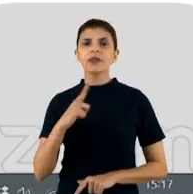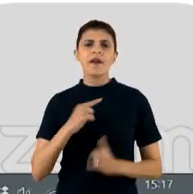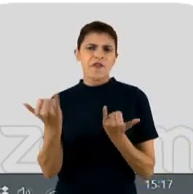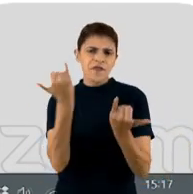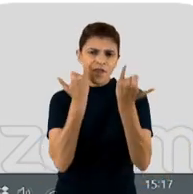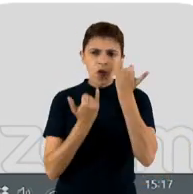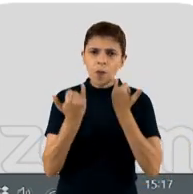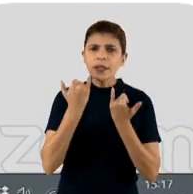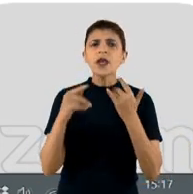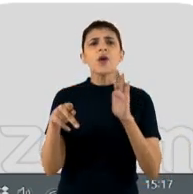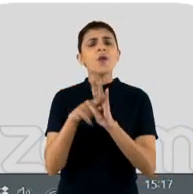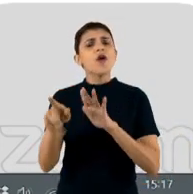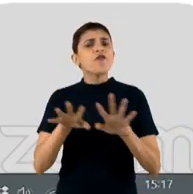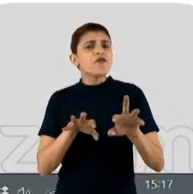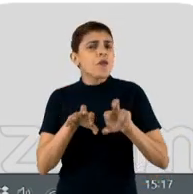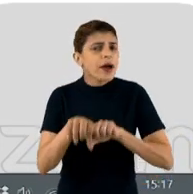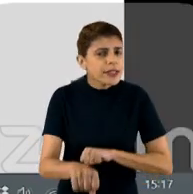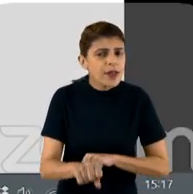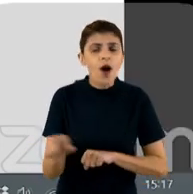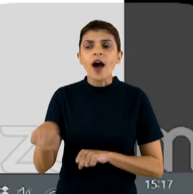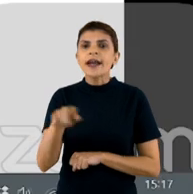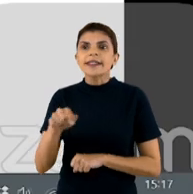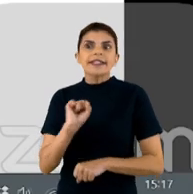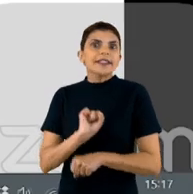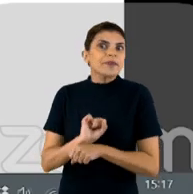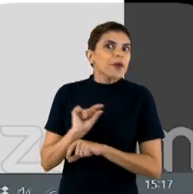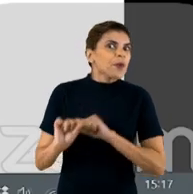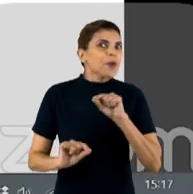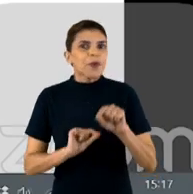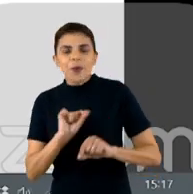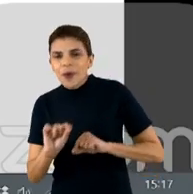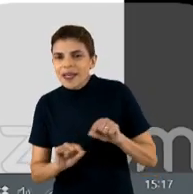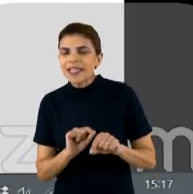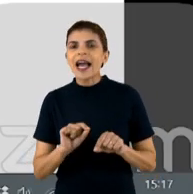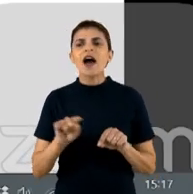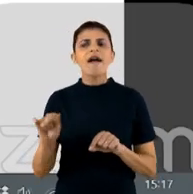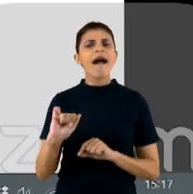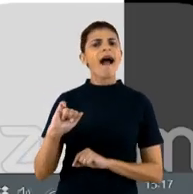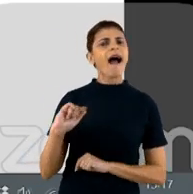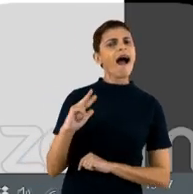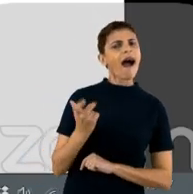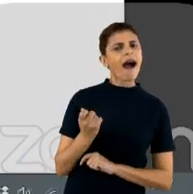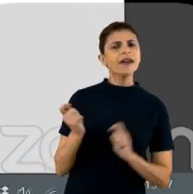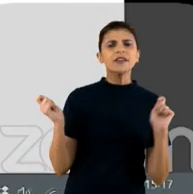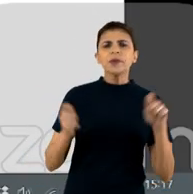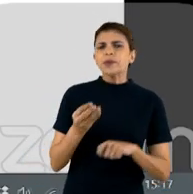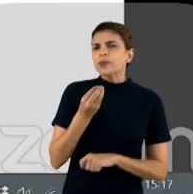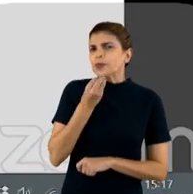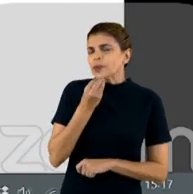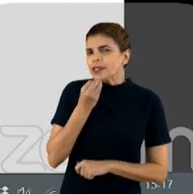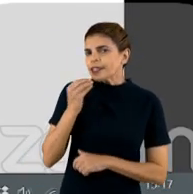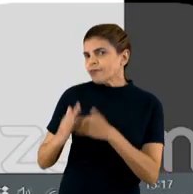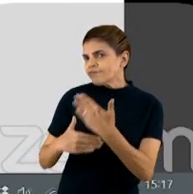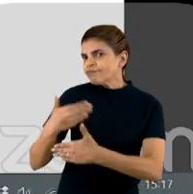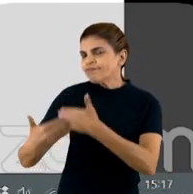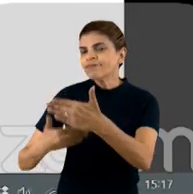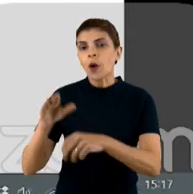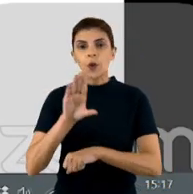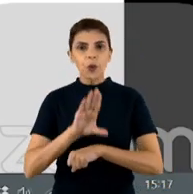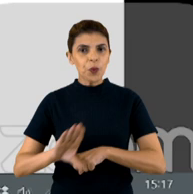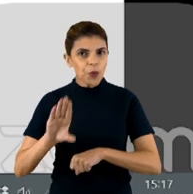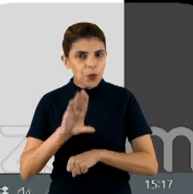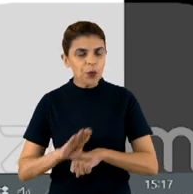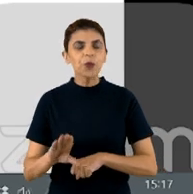Qual a formação dos alunos, quais eram as expectativas dos alunos, o que é que eles achavam que poderia, como poderia proceder